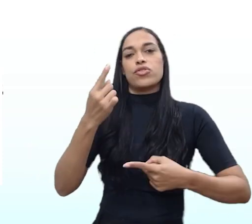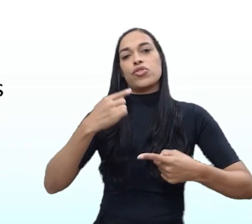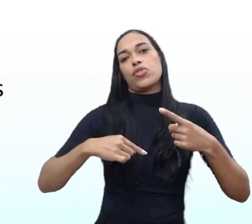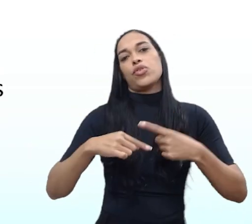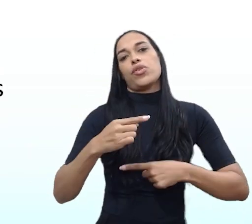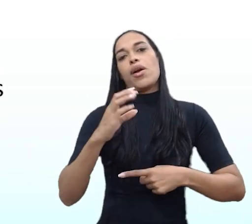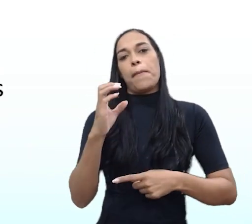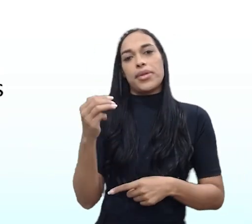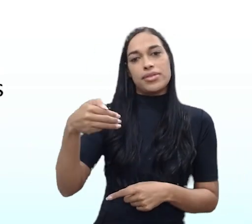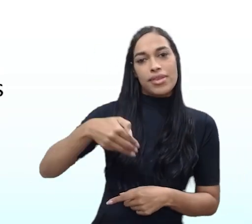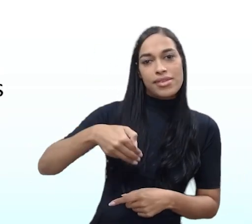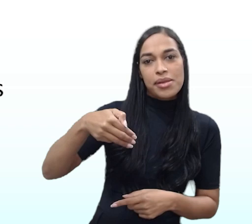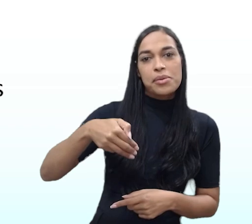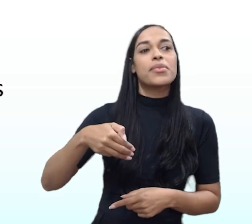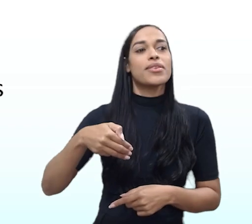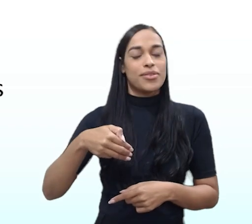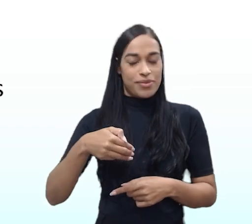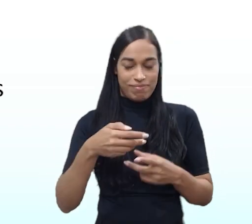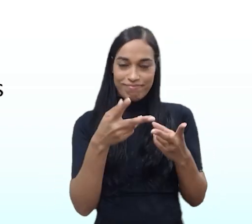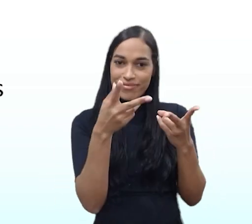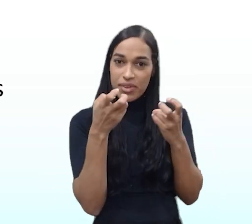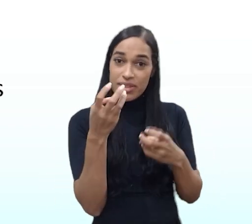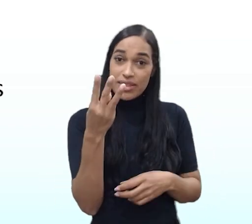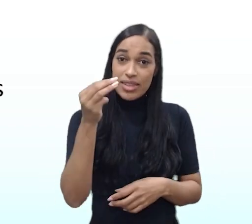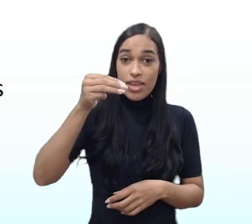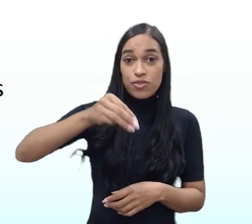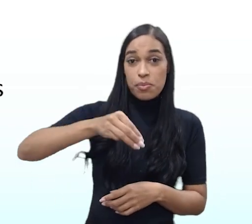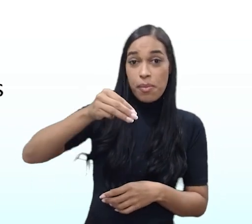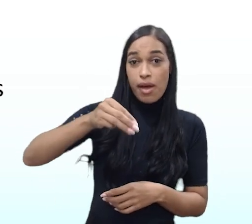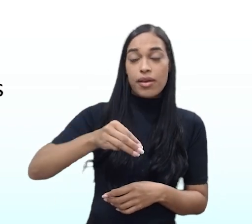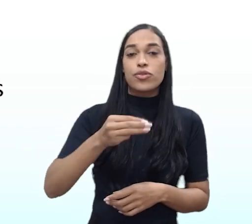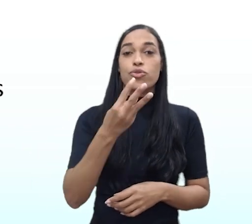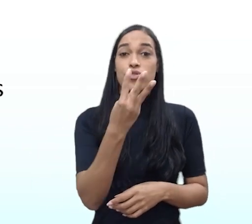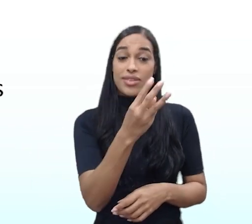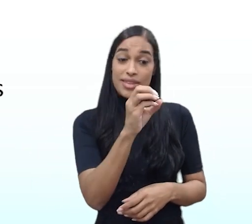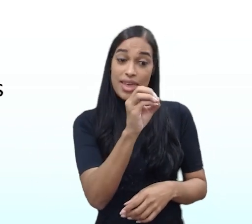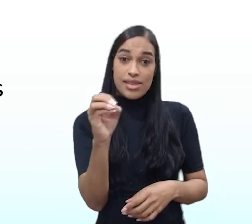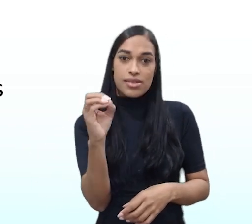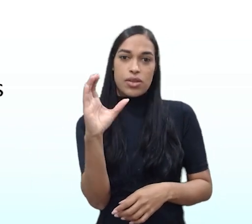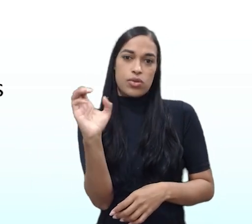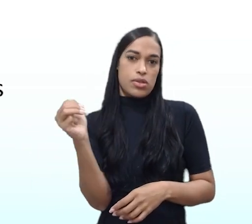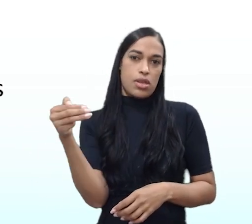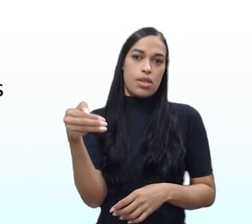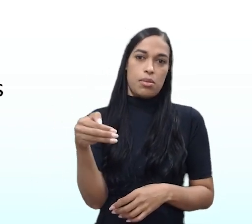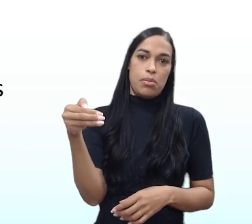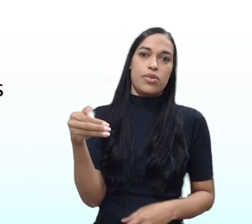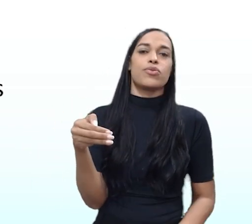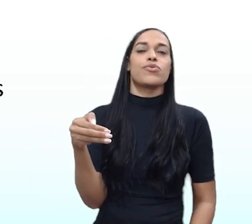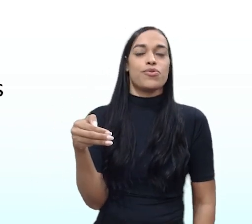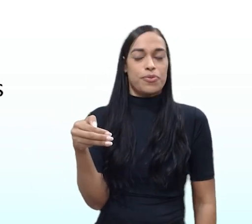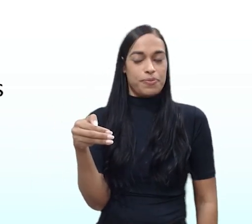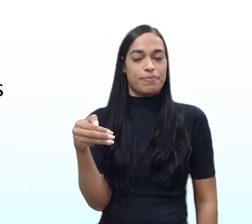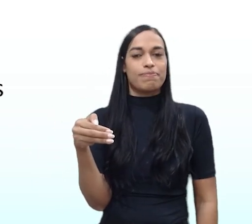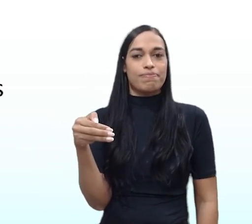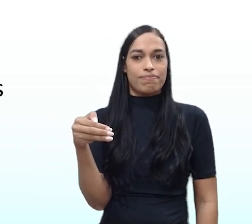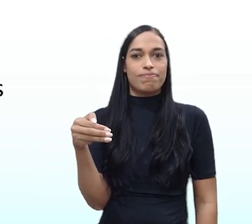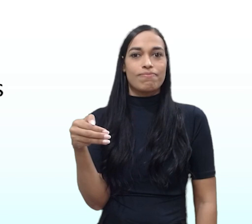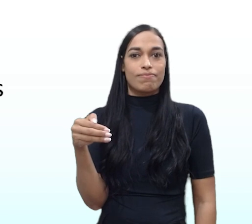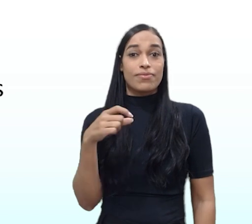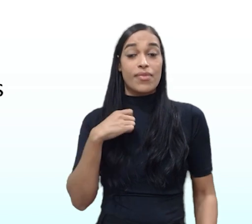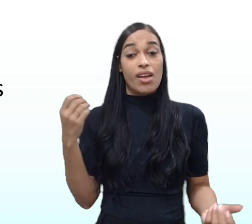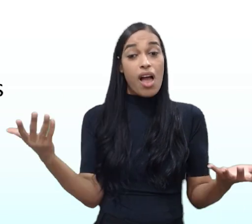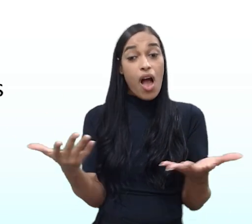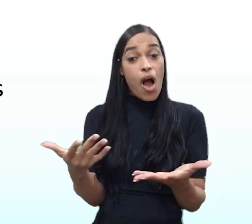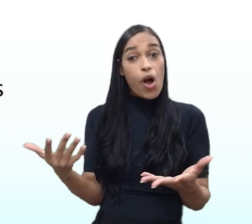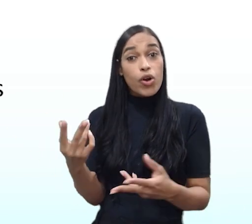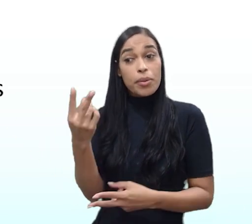centímetros, tá bom? Observa aí, ó. 3 metros corresponde a 300 centímetros. Aí agora que eu tenho